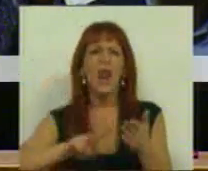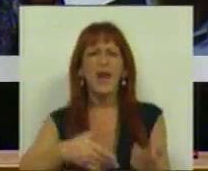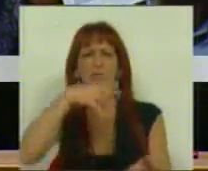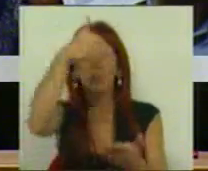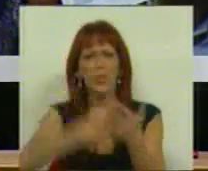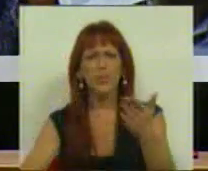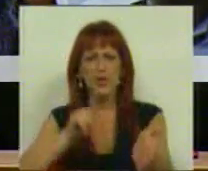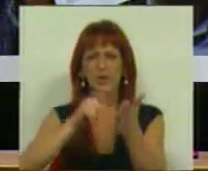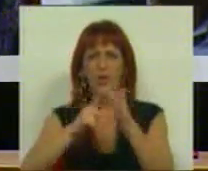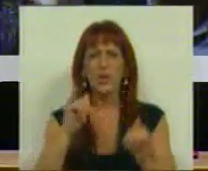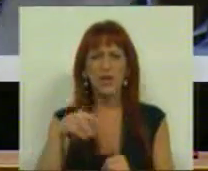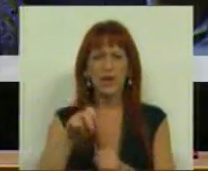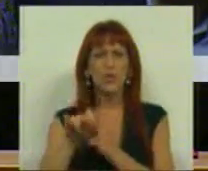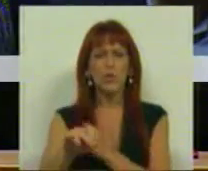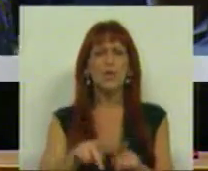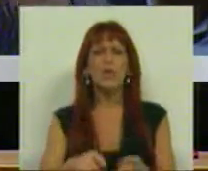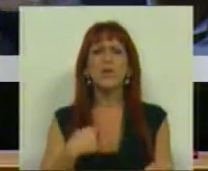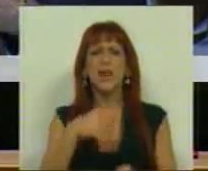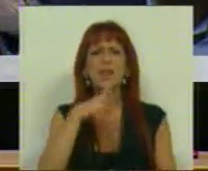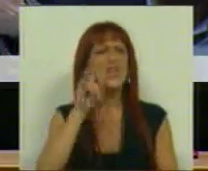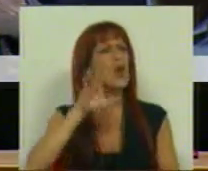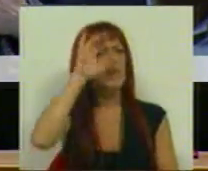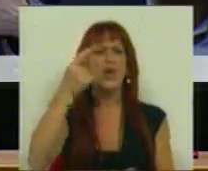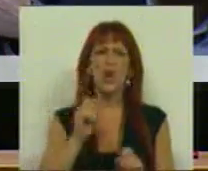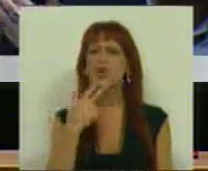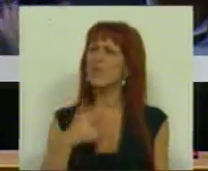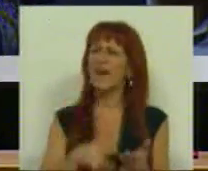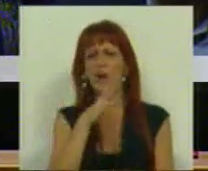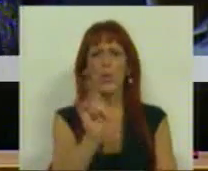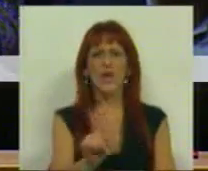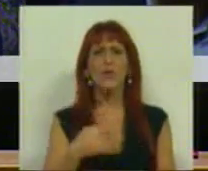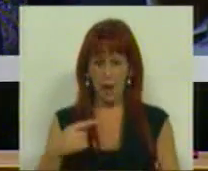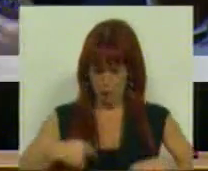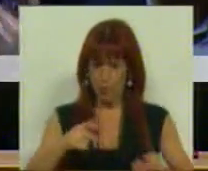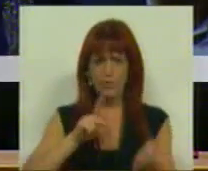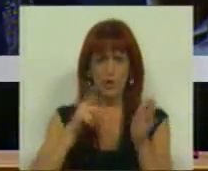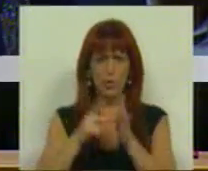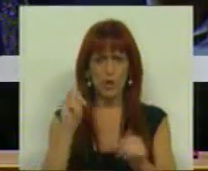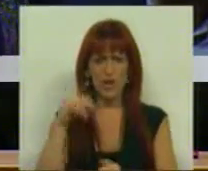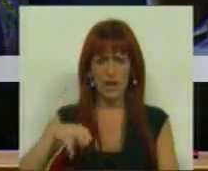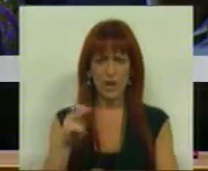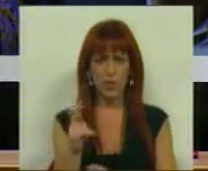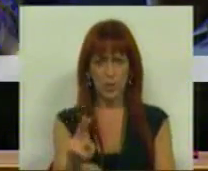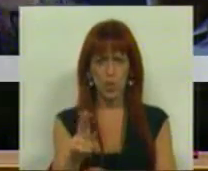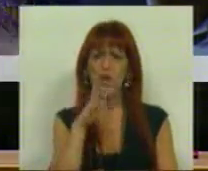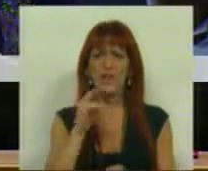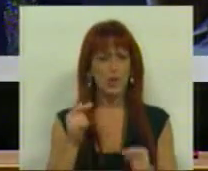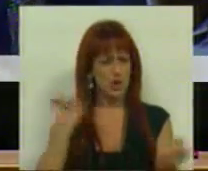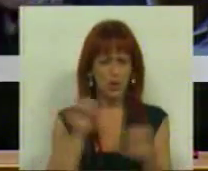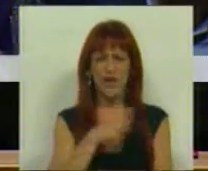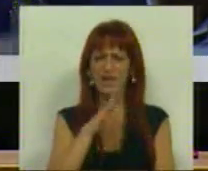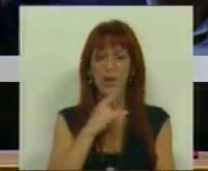declarações dos técnicos do iru a senhora ministra diz que nós não dizemos a verdade é os próprios técnicos do iru que já vêm para os